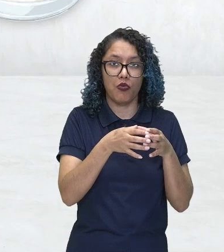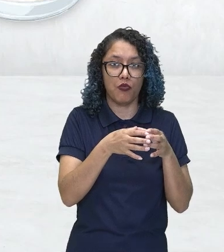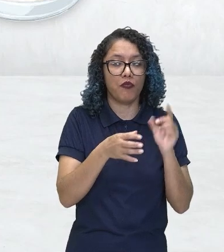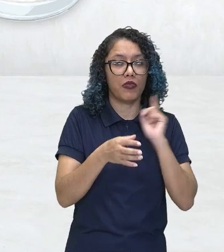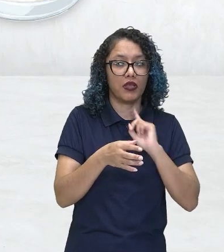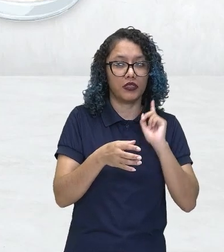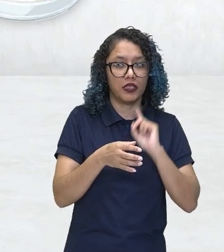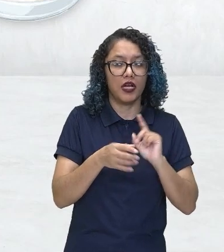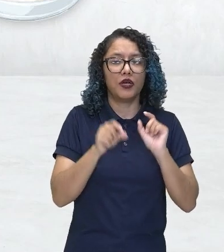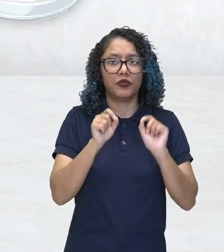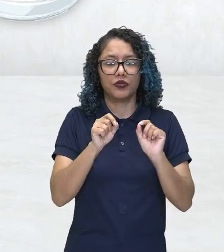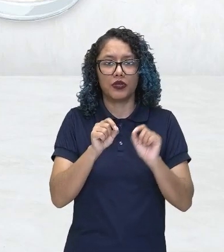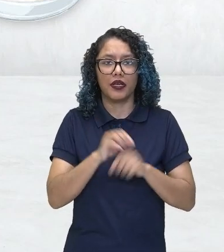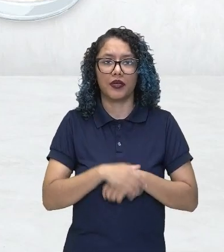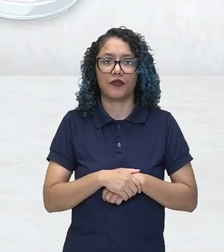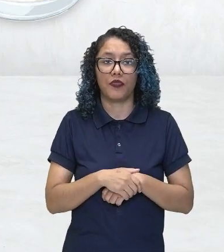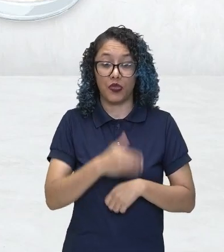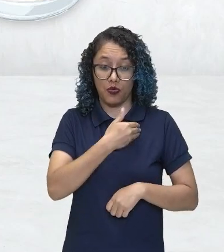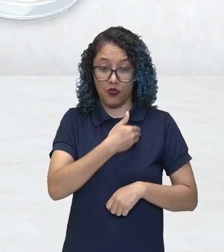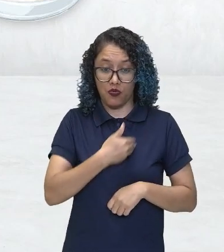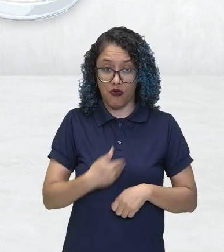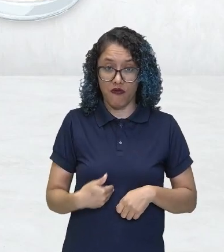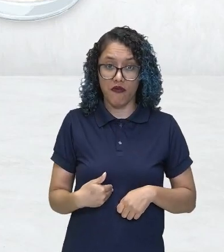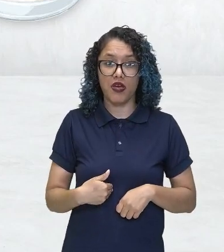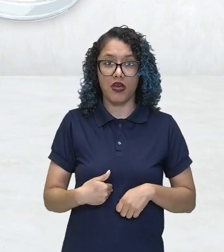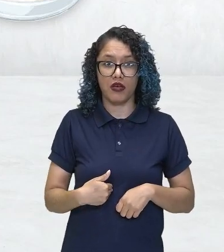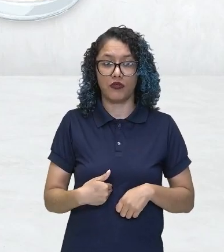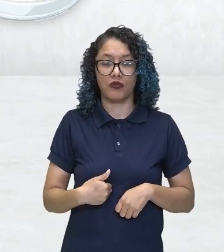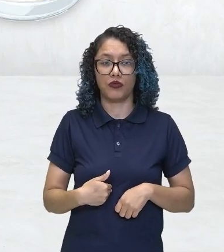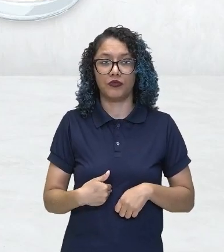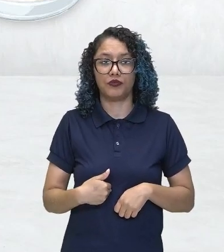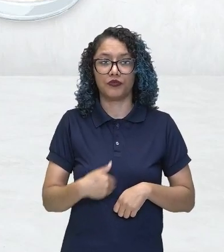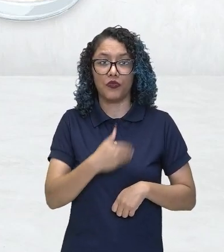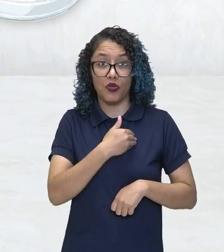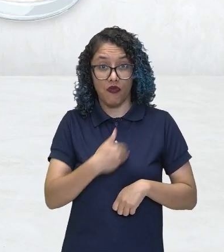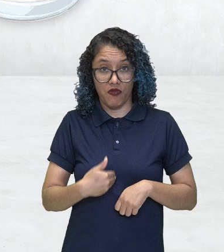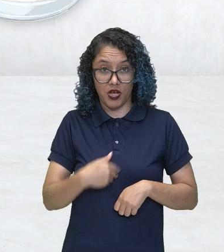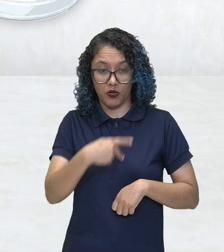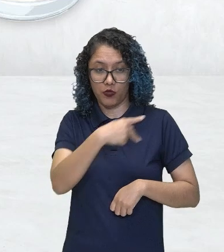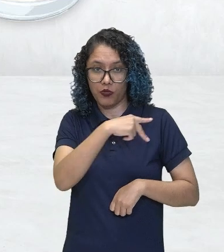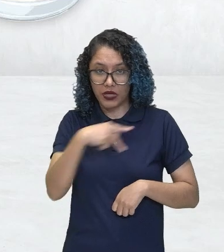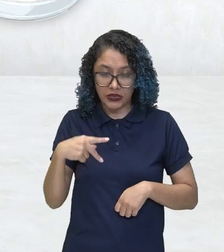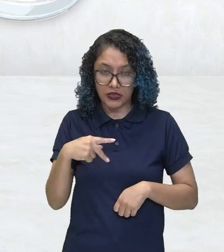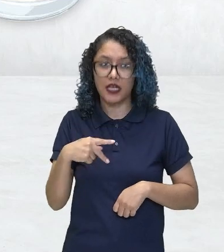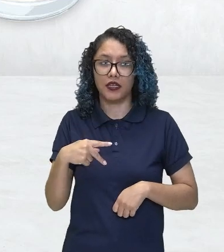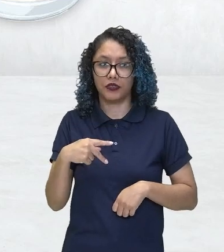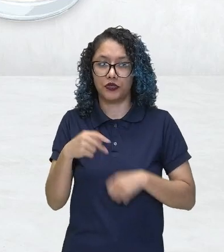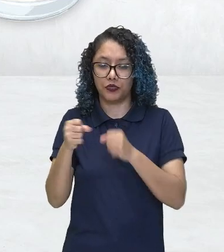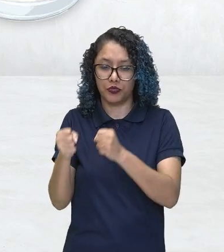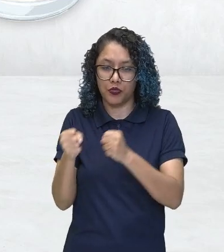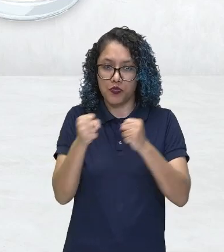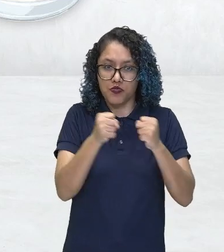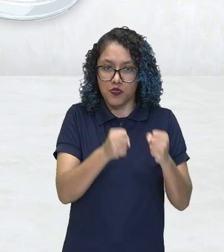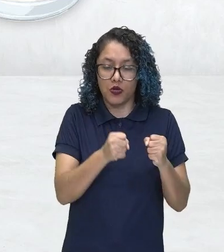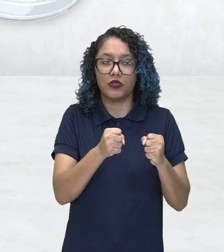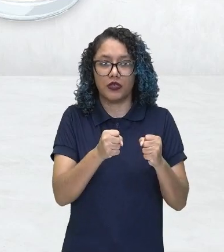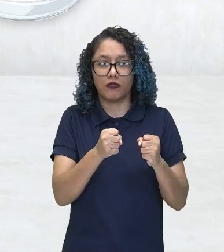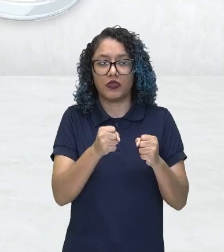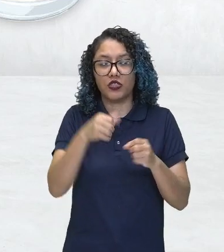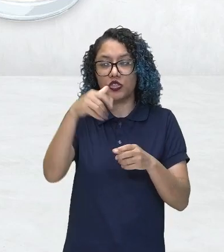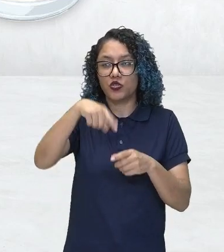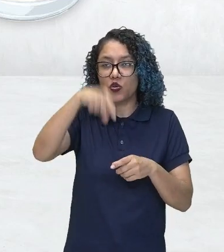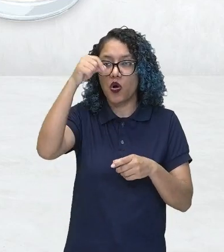alternância no poder central, no poder da República, né, como presidente, para eleger os presidentes da República.